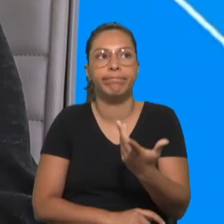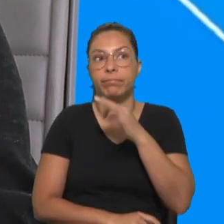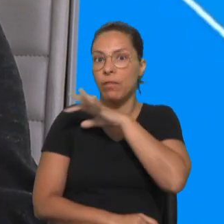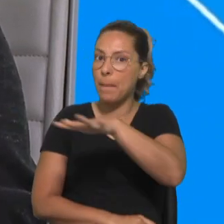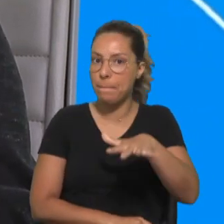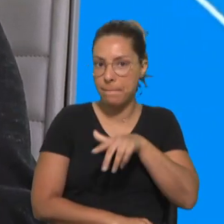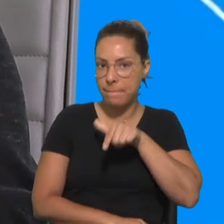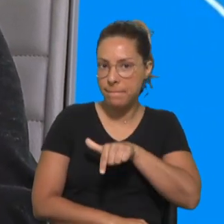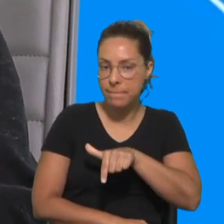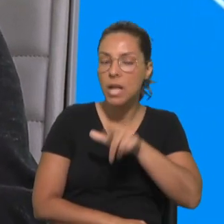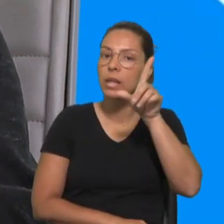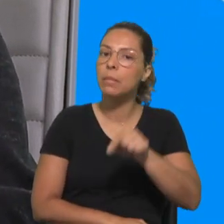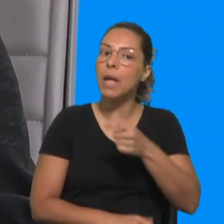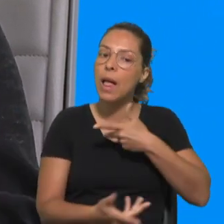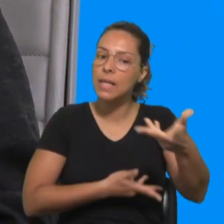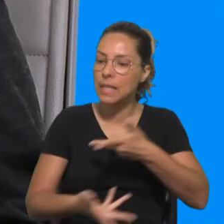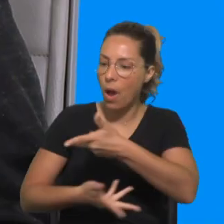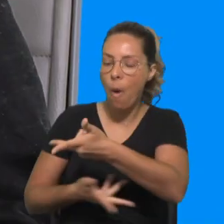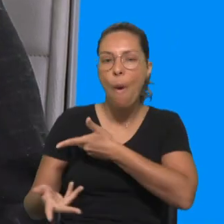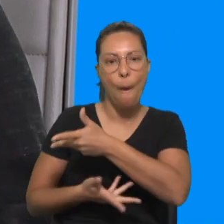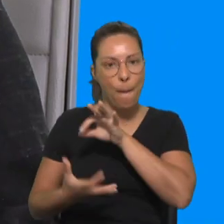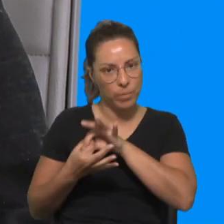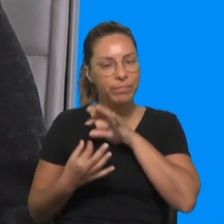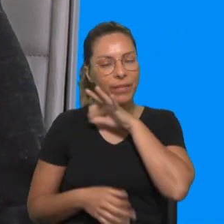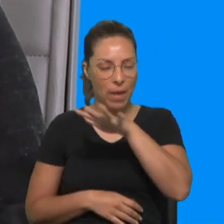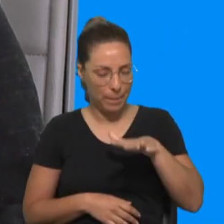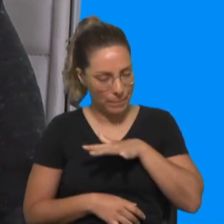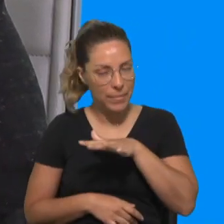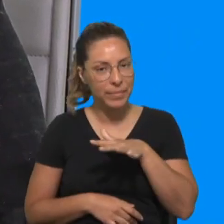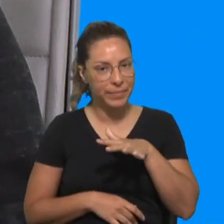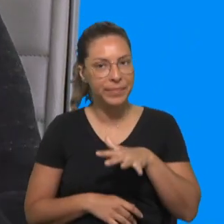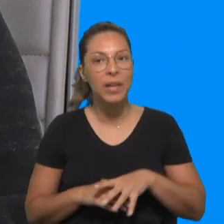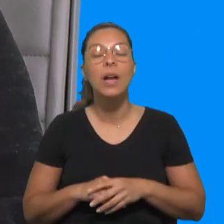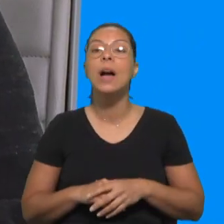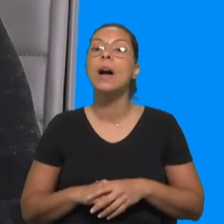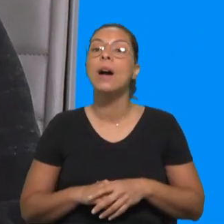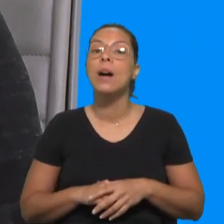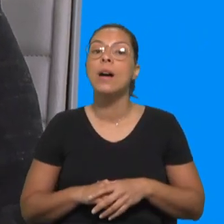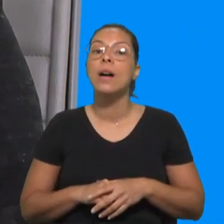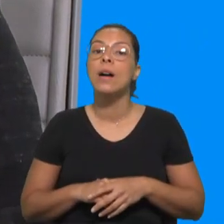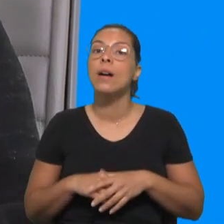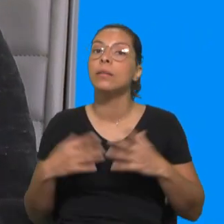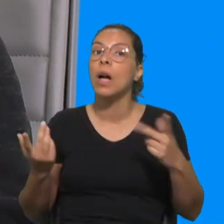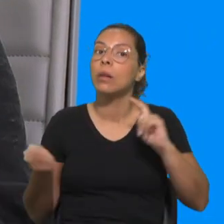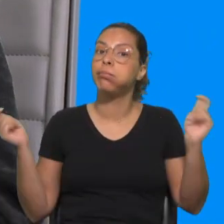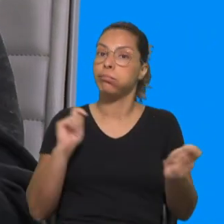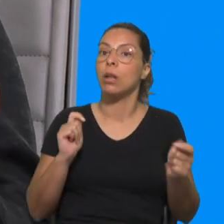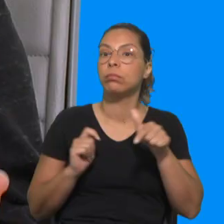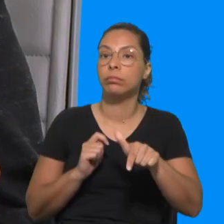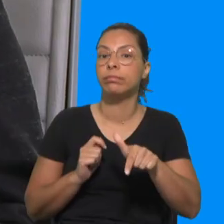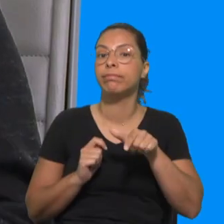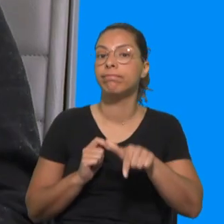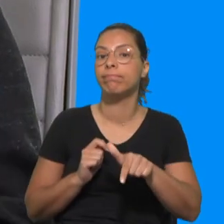nas dinâmicas das relações familiares. Inclusivamente, de facto, a formulação que ele faz da intervenção, que é